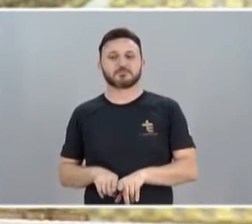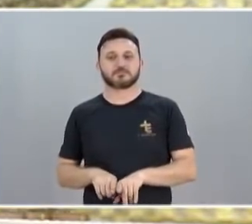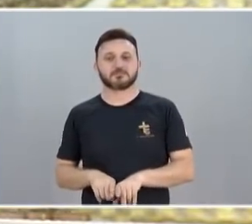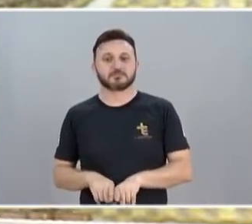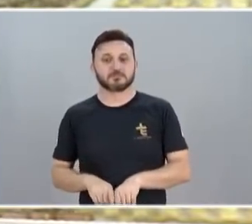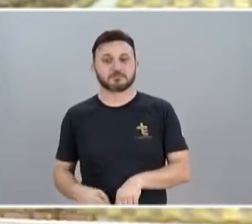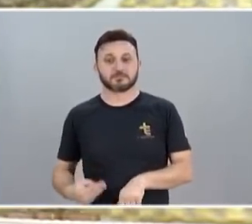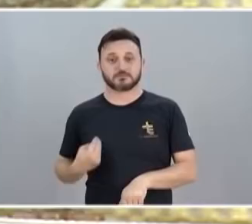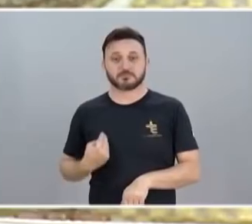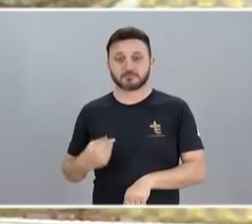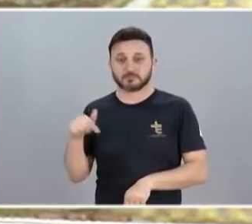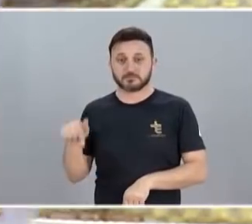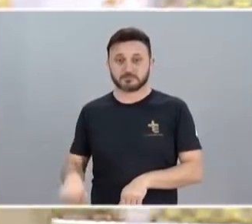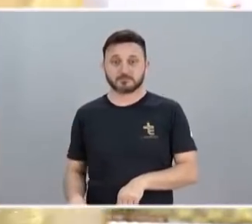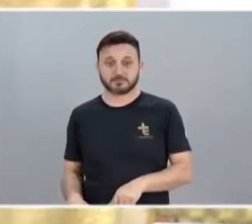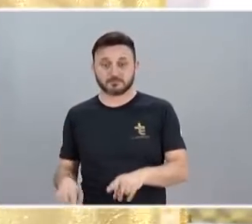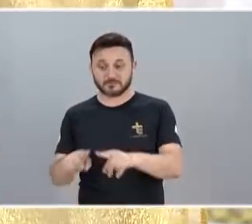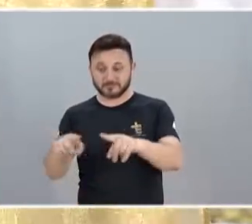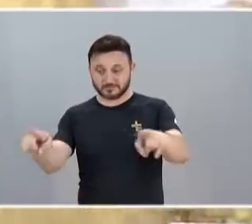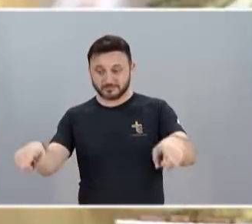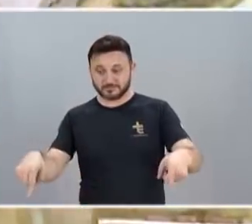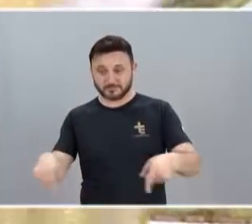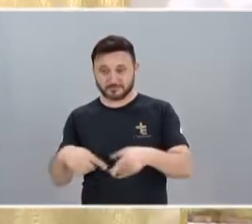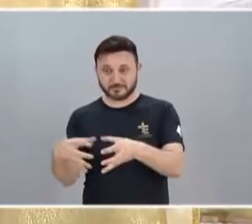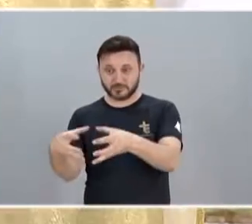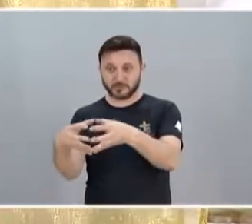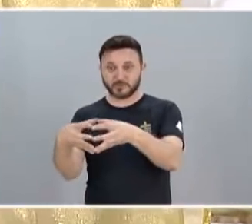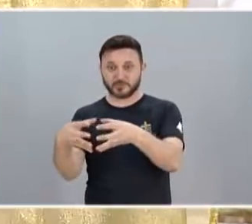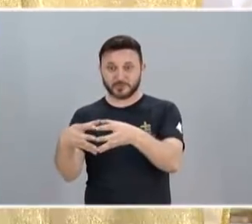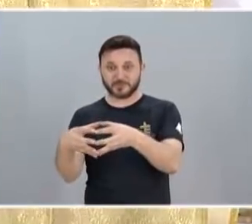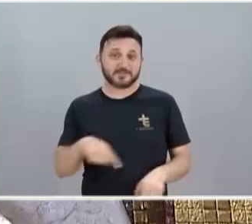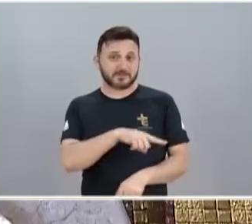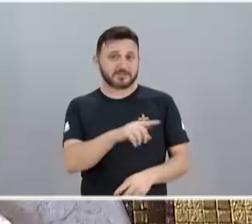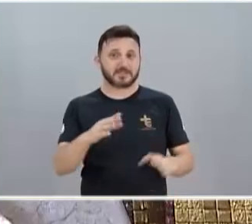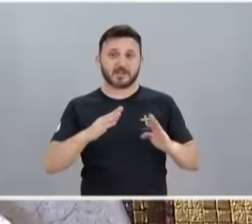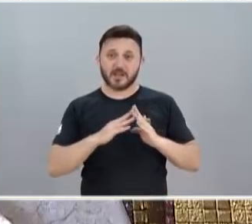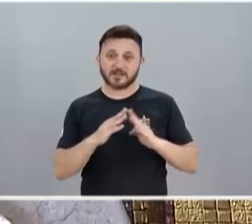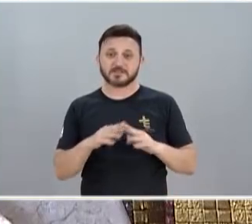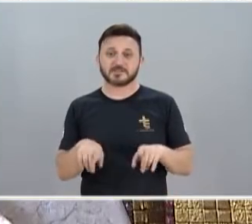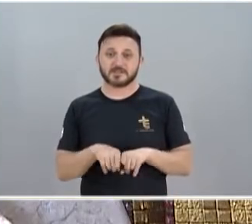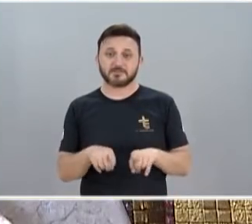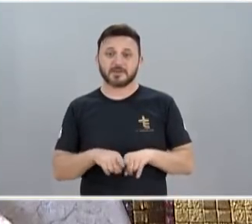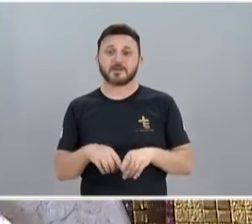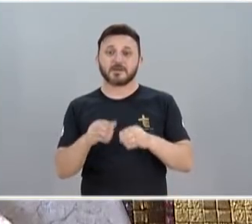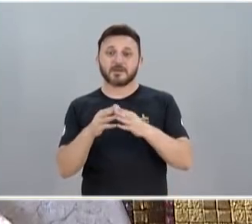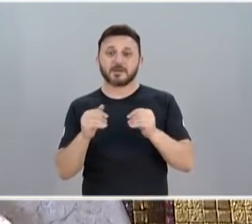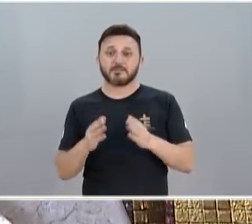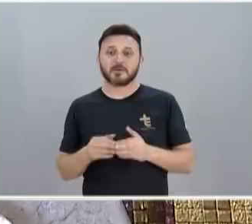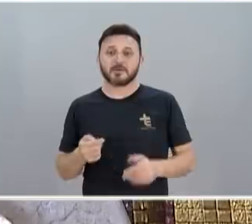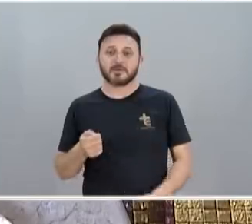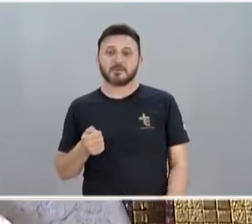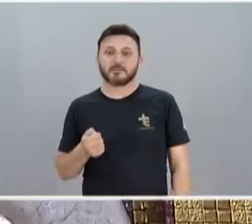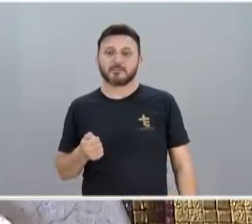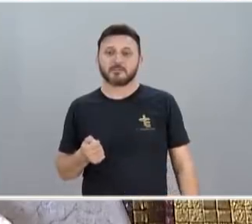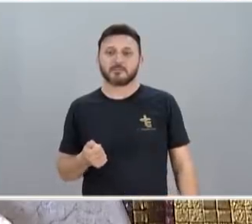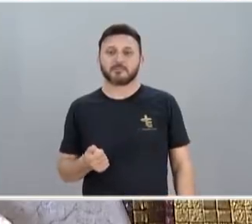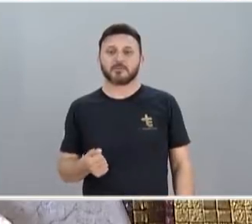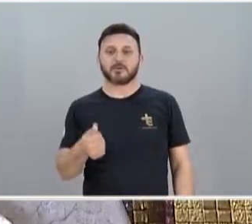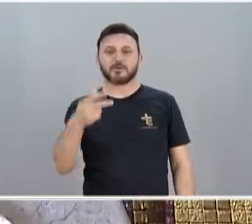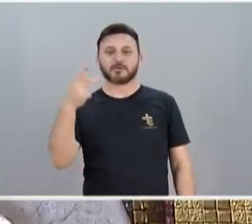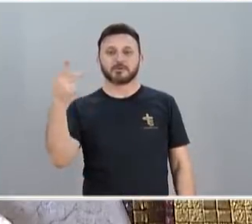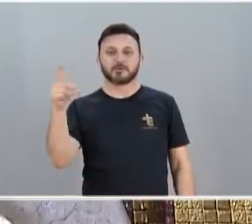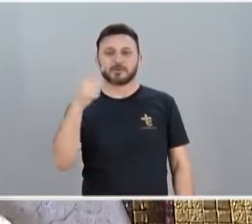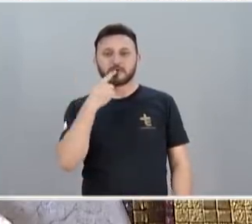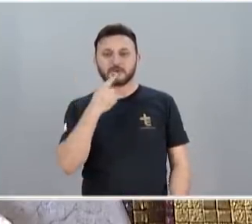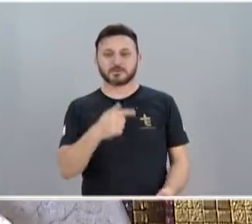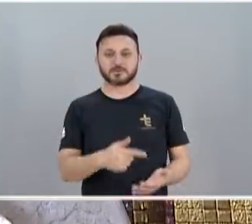Aqui, nesse pequeno grupo, grande, na verdade, mas e você em casa? Basta uma gota